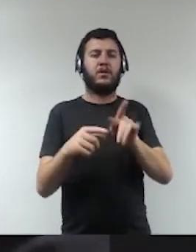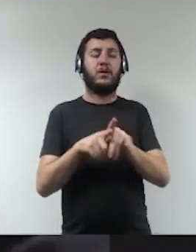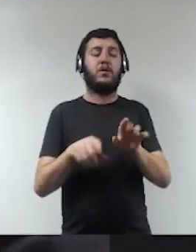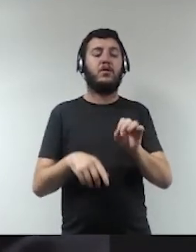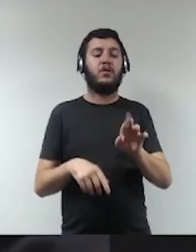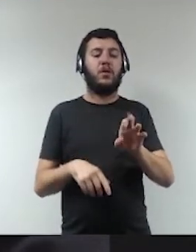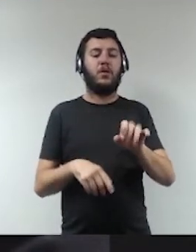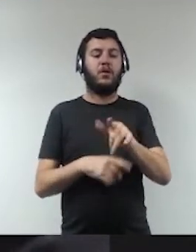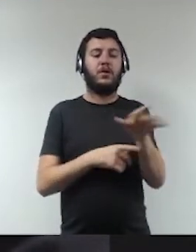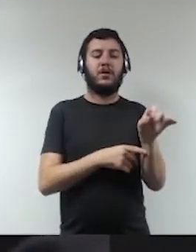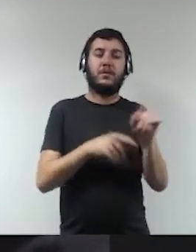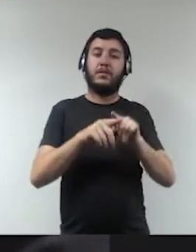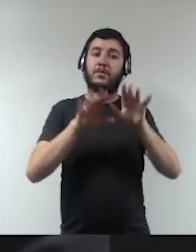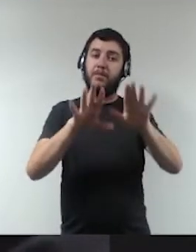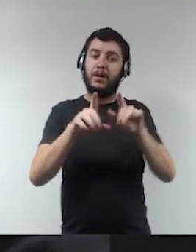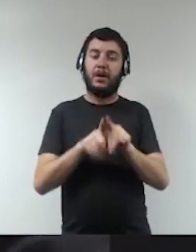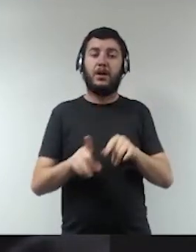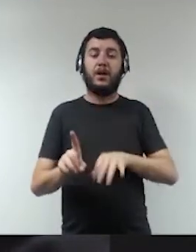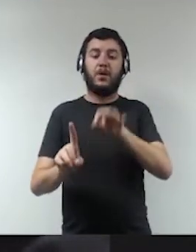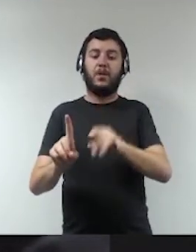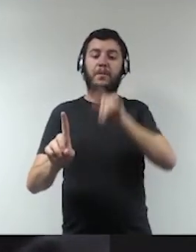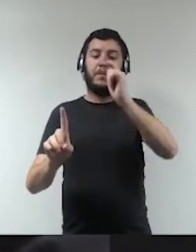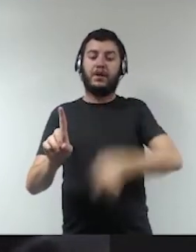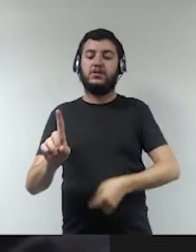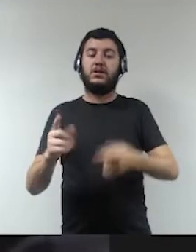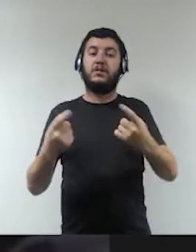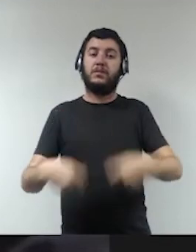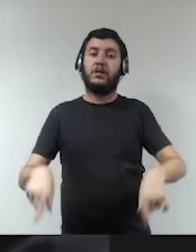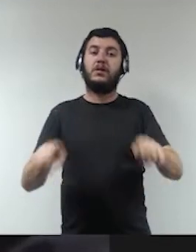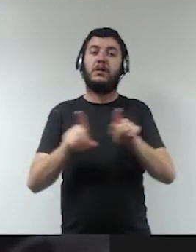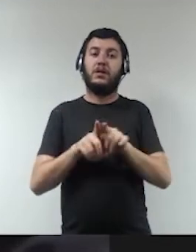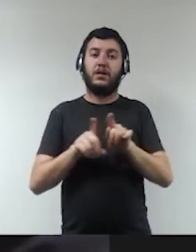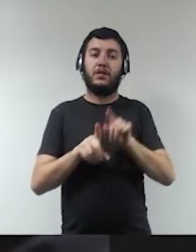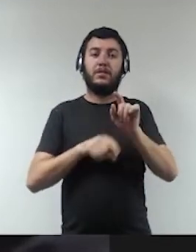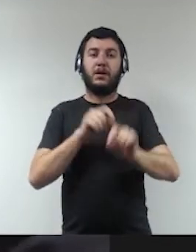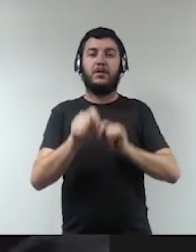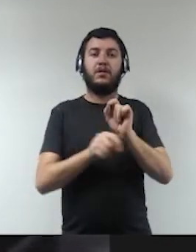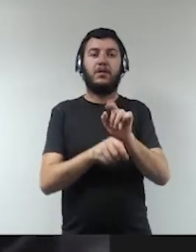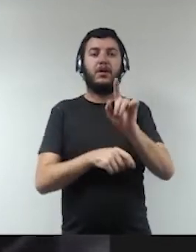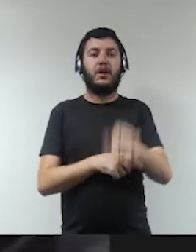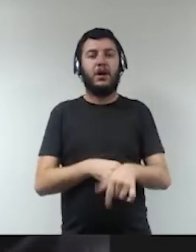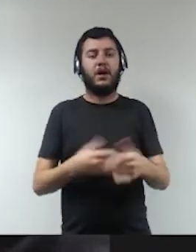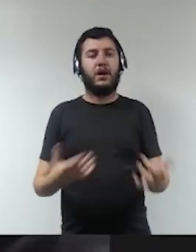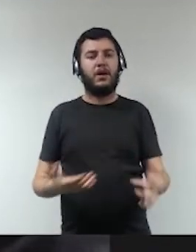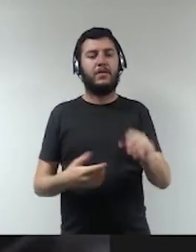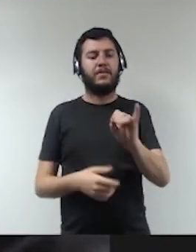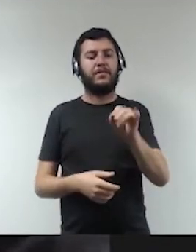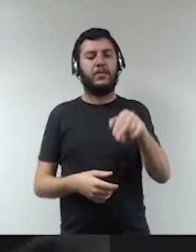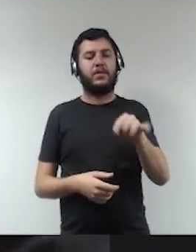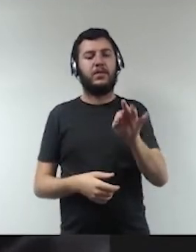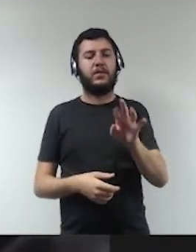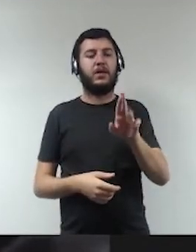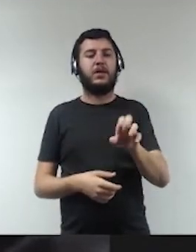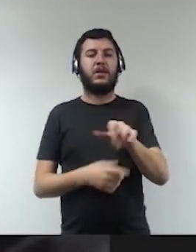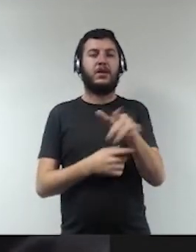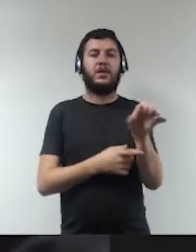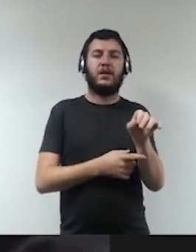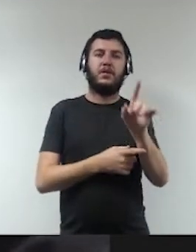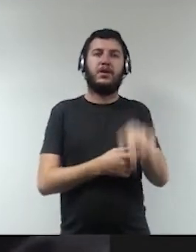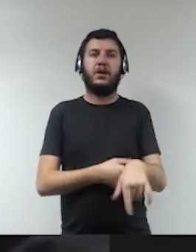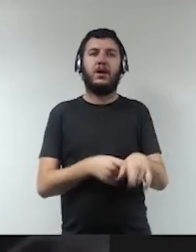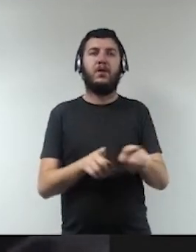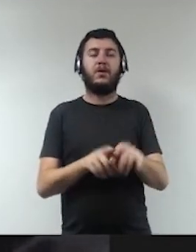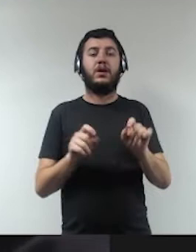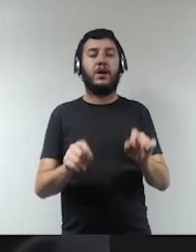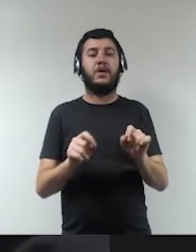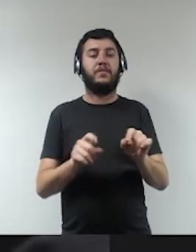o magistrado precisa, e aqui é o ponto de intersecção entre segurança jurídica e consequencialismo,